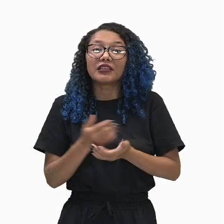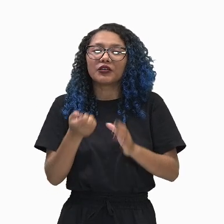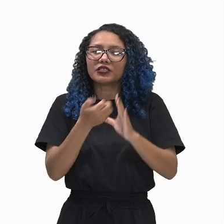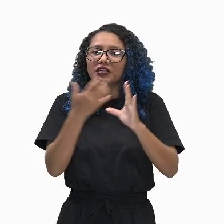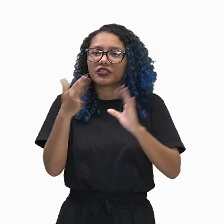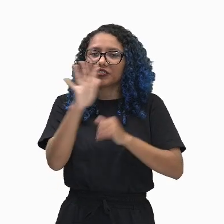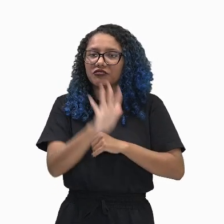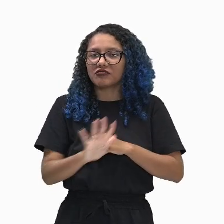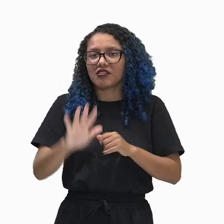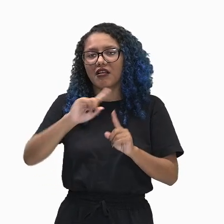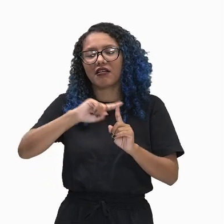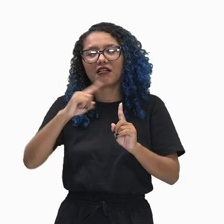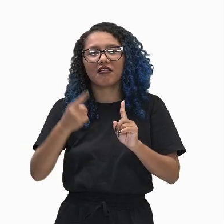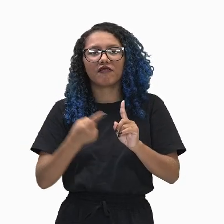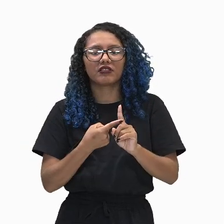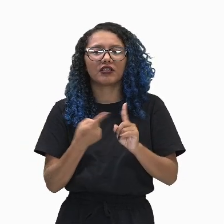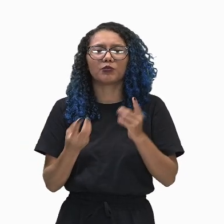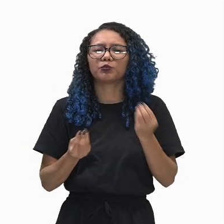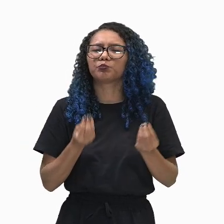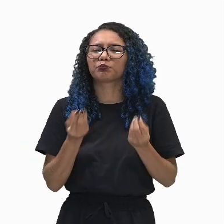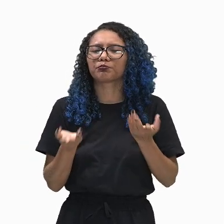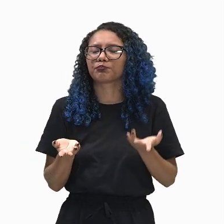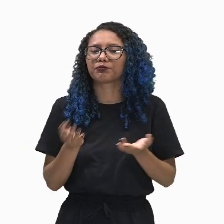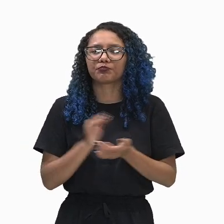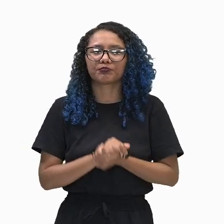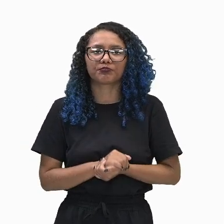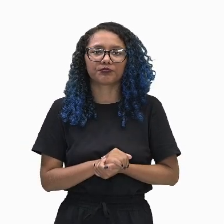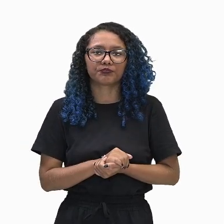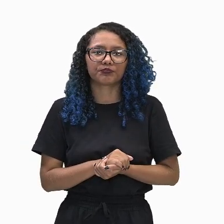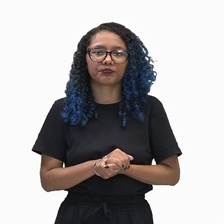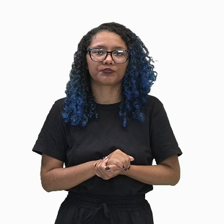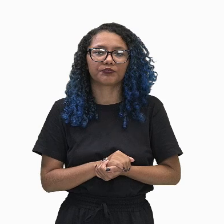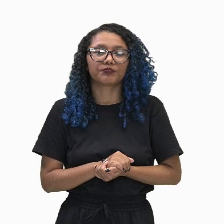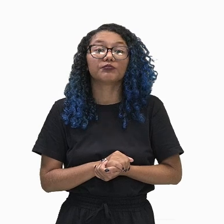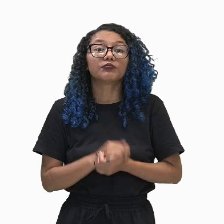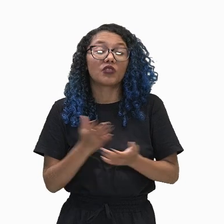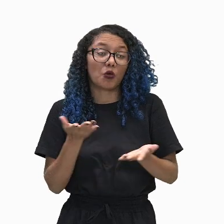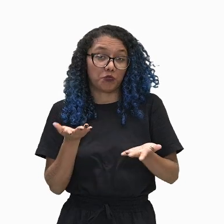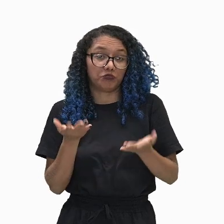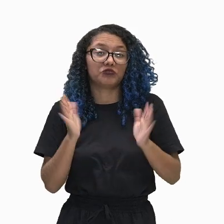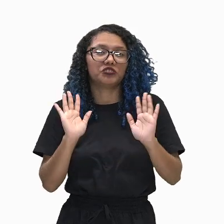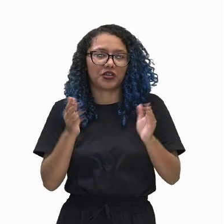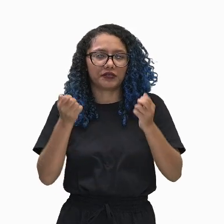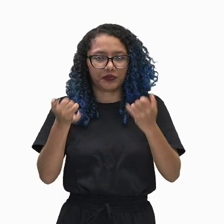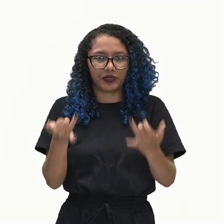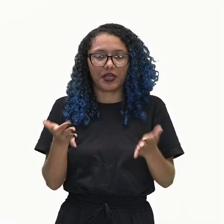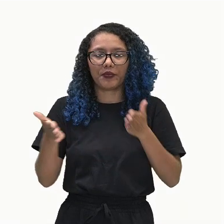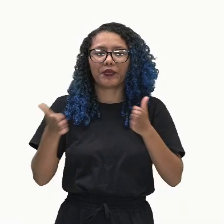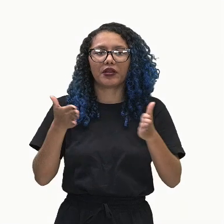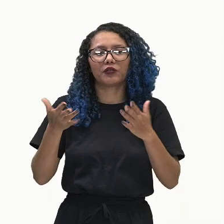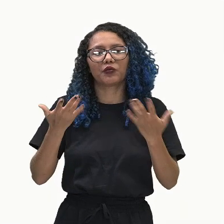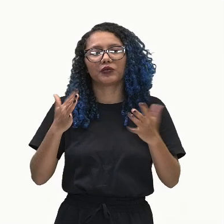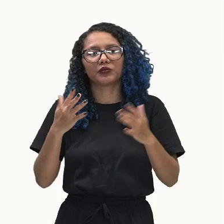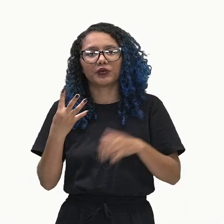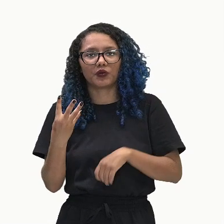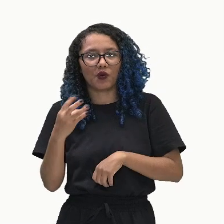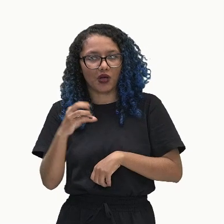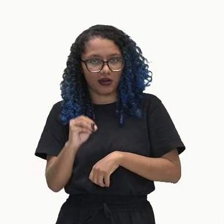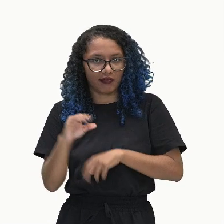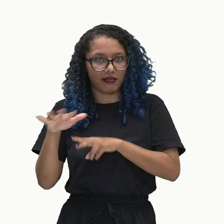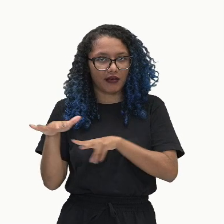gerais da gravidez, separei para vocês aí a informação da duração, como eu havia falado, cerca de 40